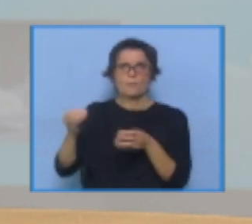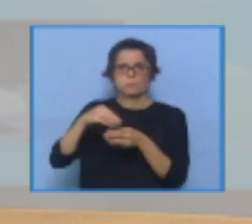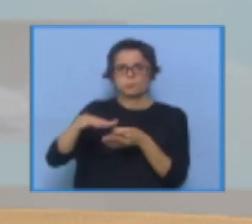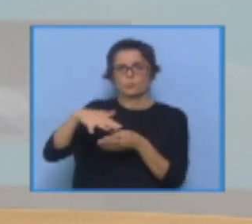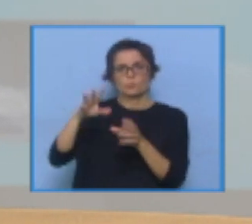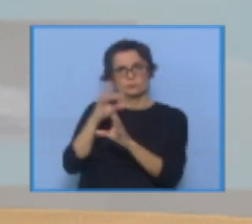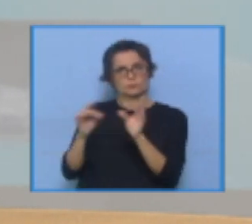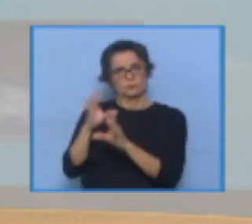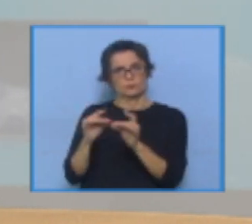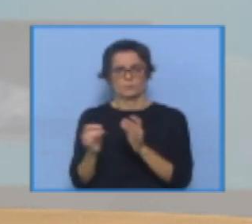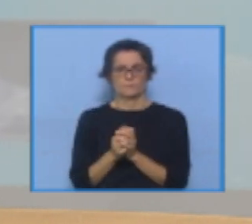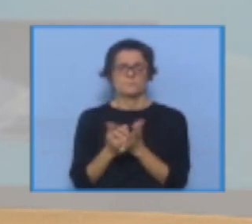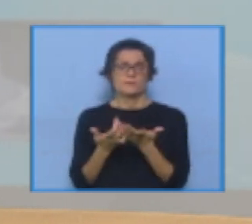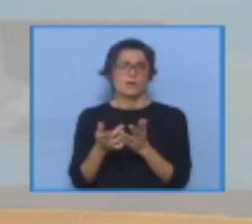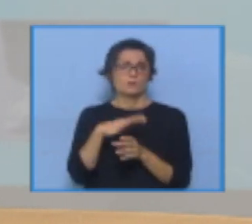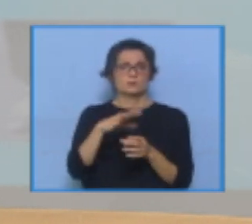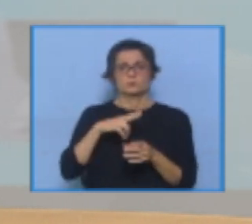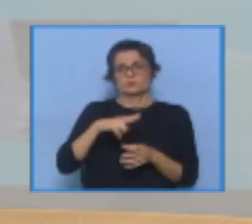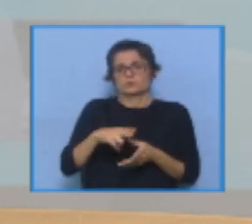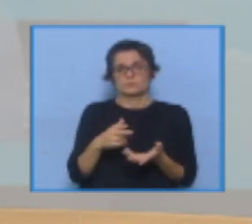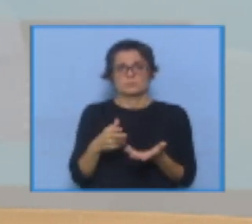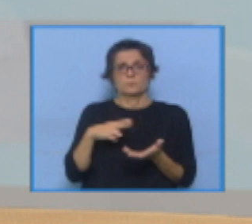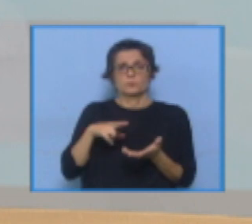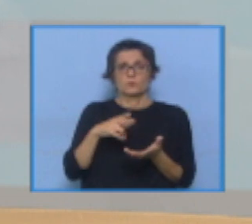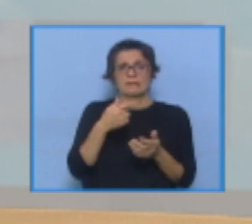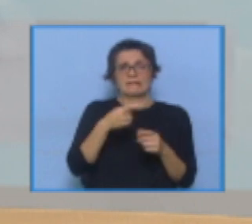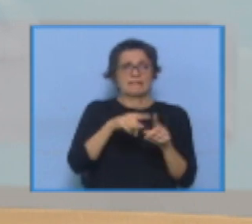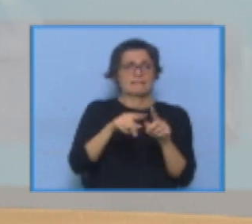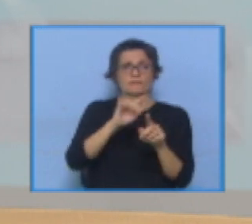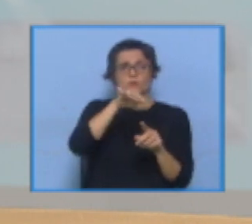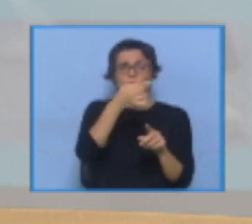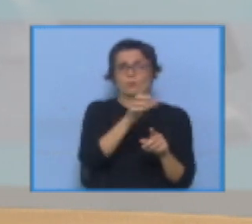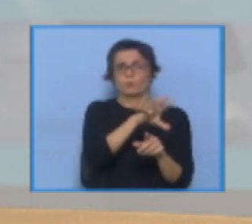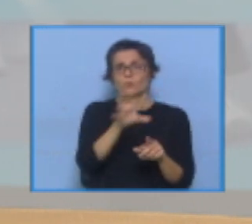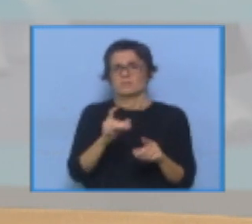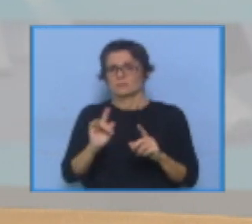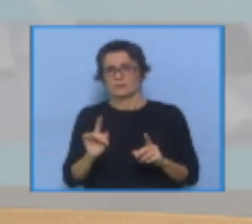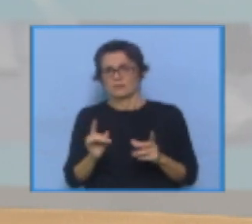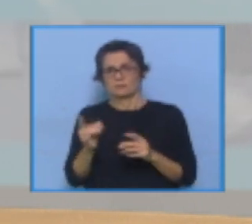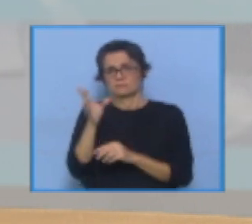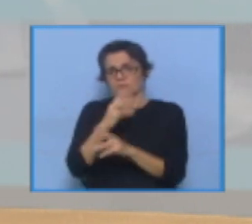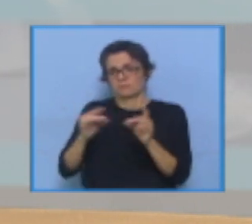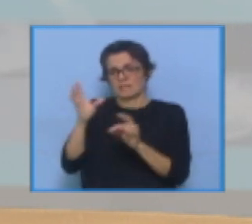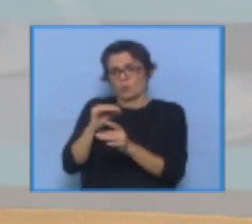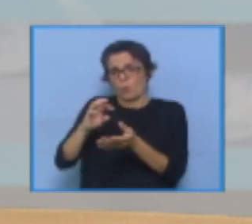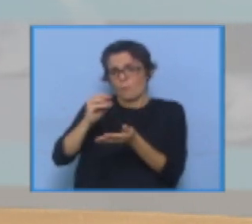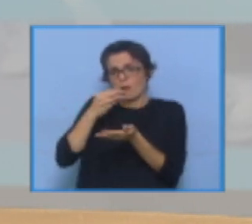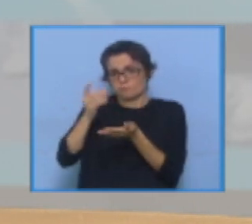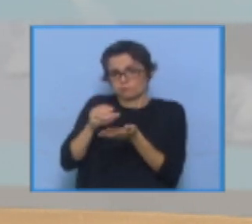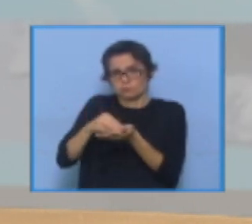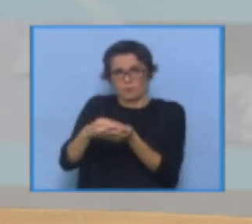a situação em Portugal não é diferente da de Espanha, de outros países. Há pobres na Europa, não é? Portanto, apesar de, no